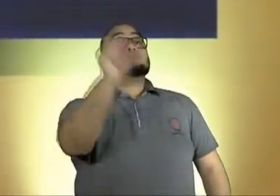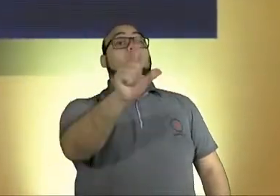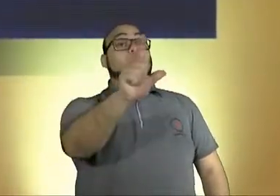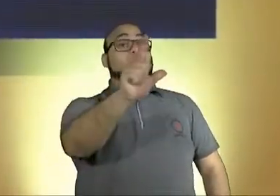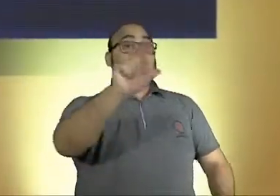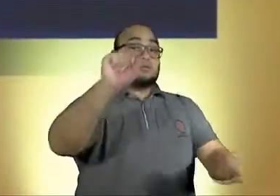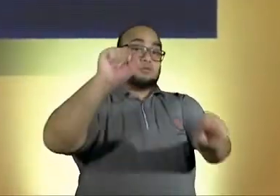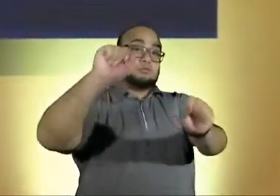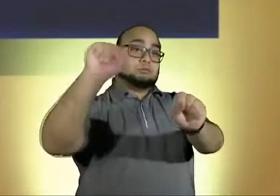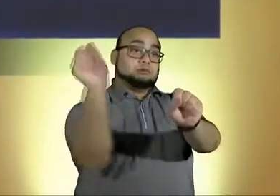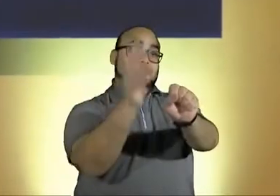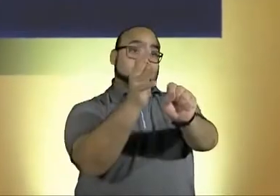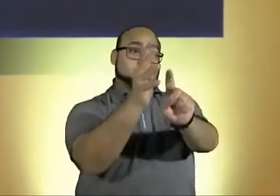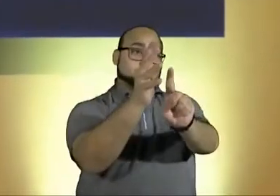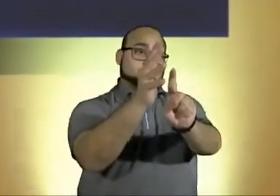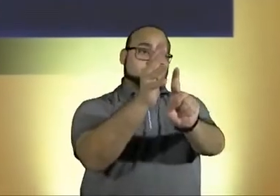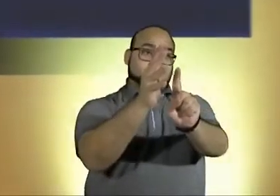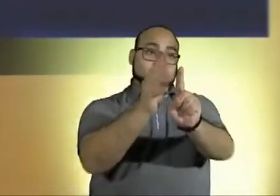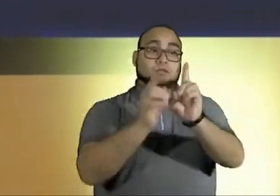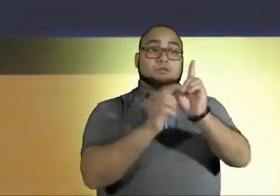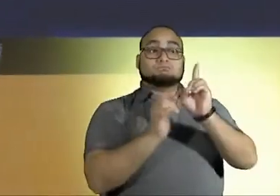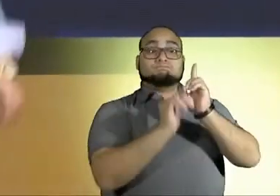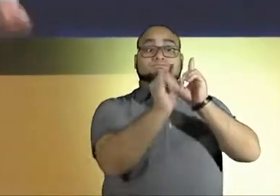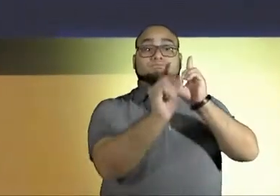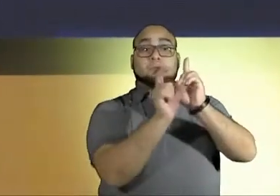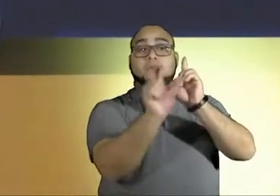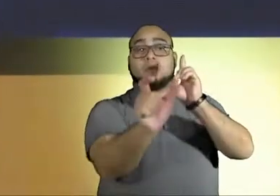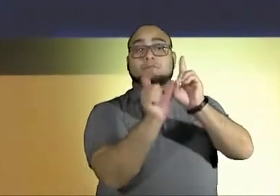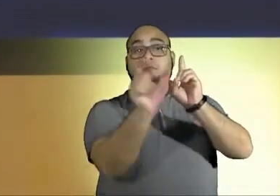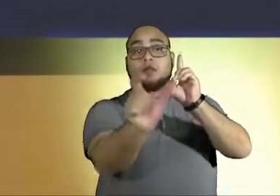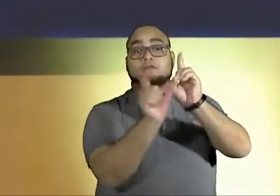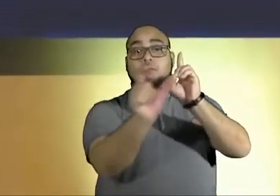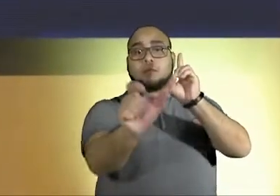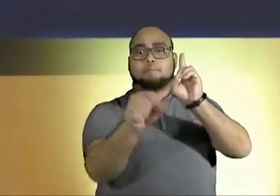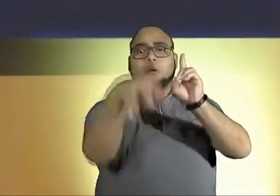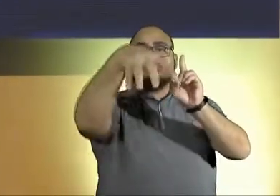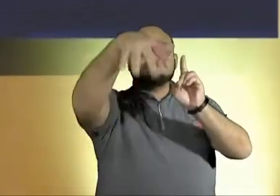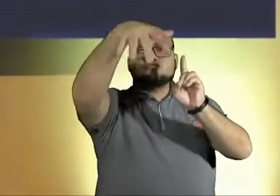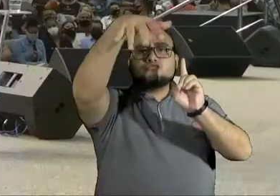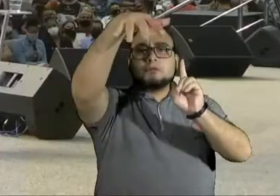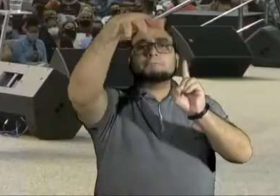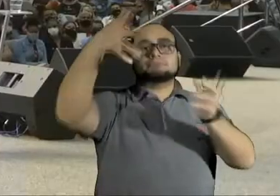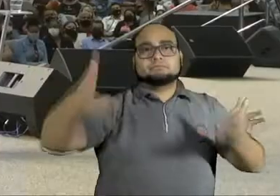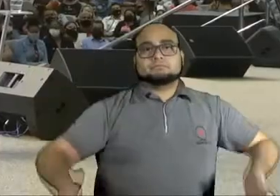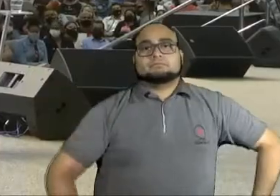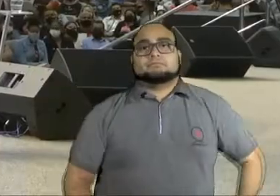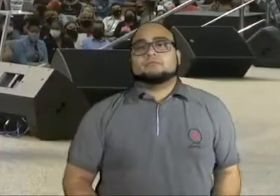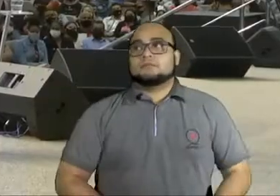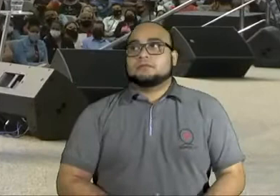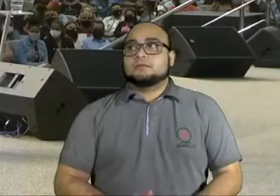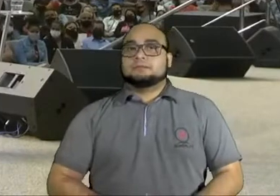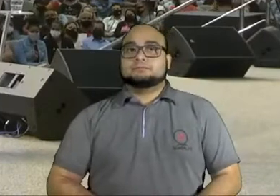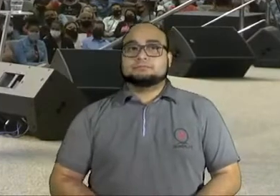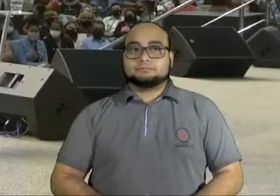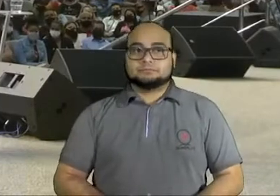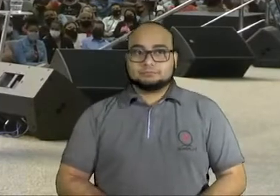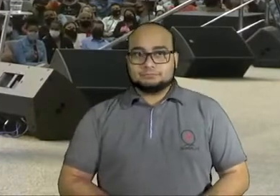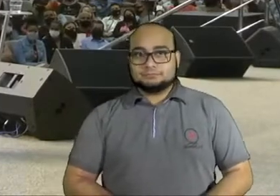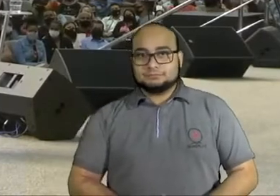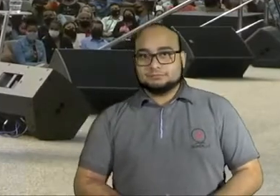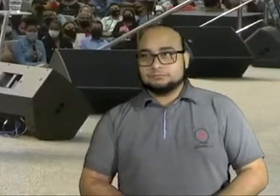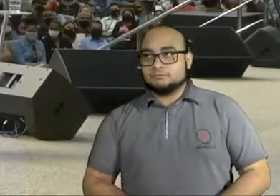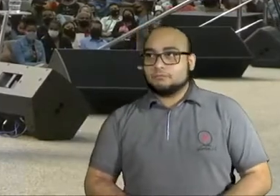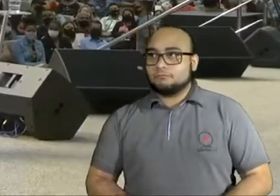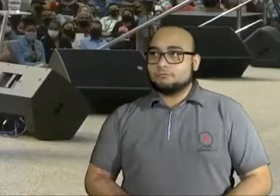Eita gente, e o que aconteceu? E houve luz. E disse Deus, haja luz,